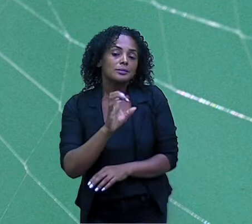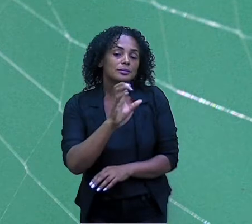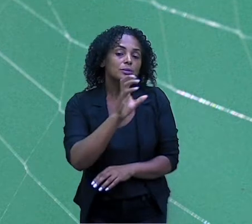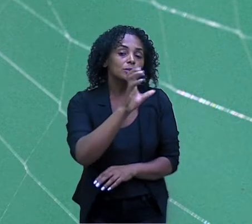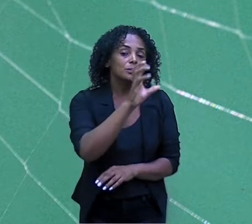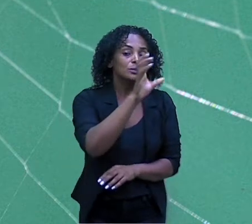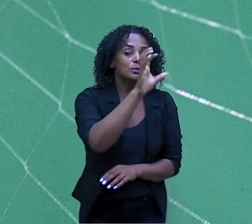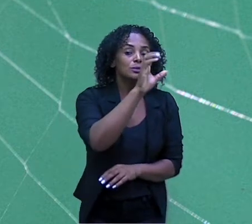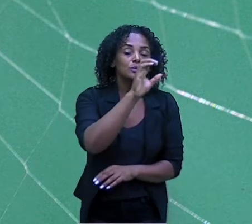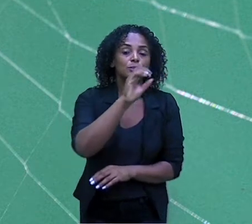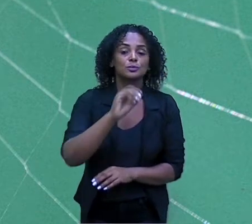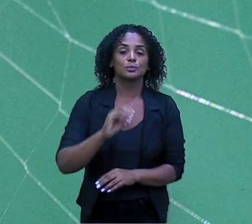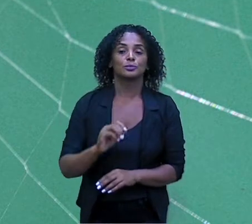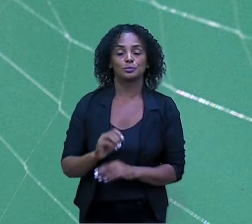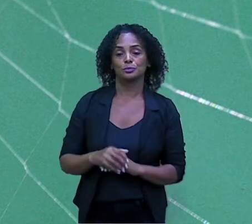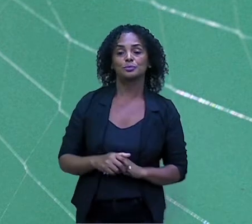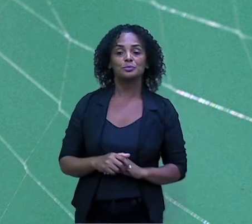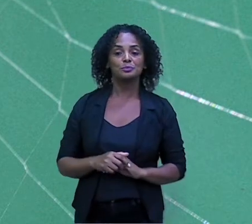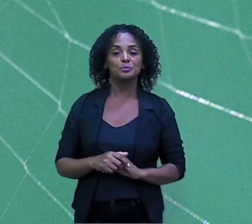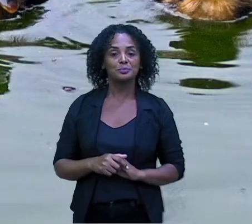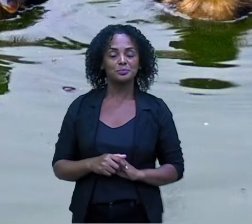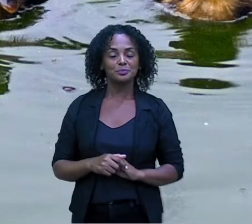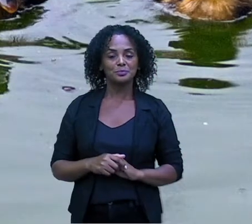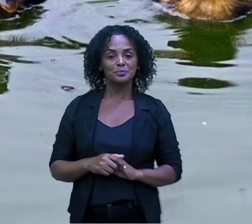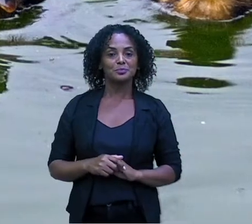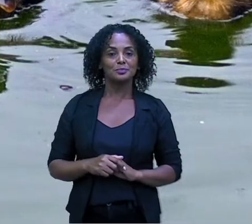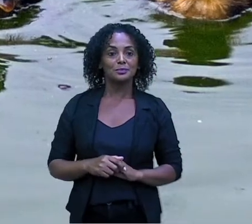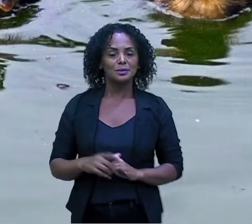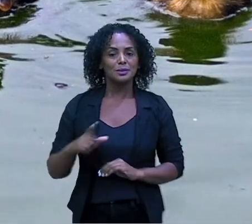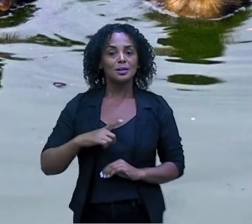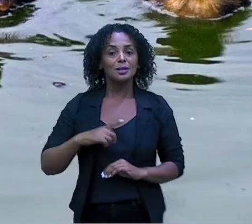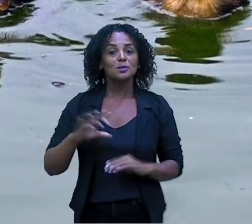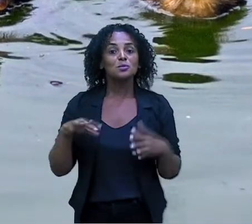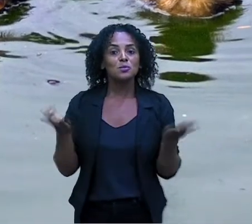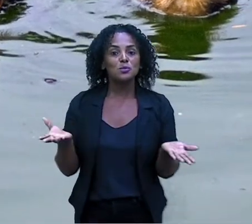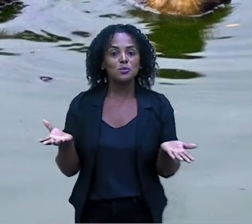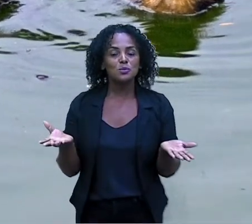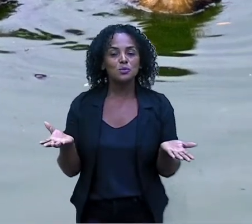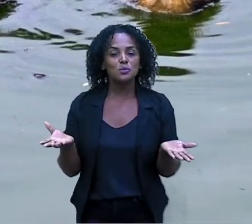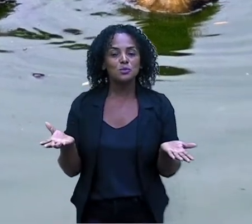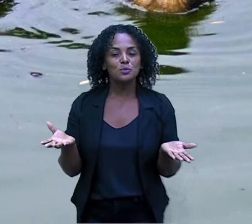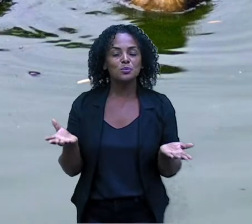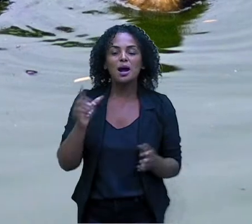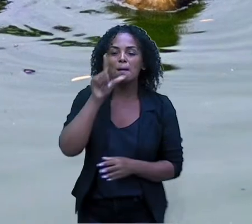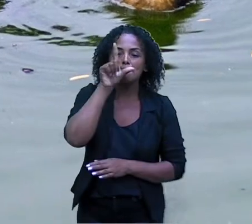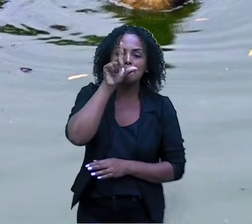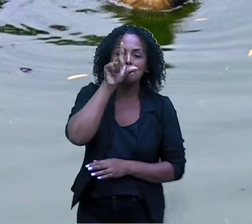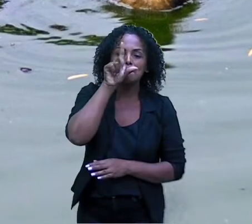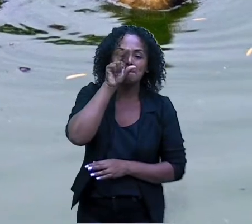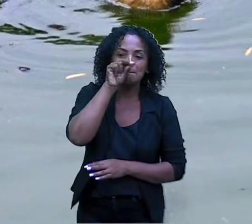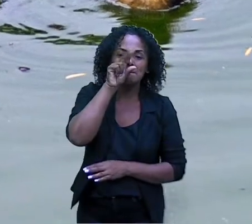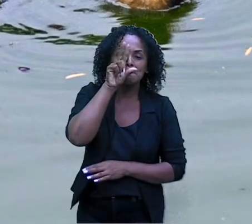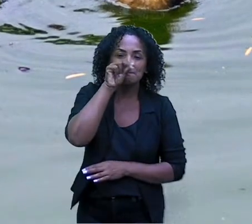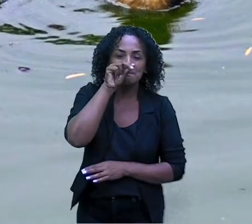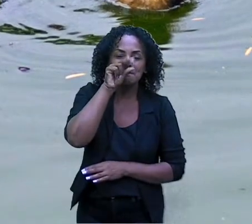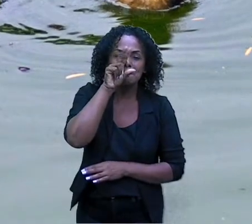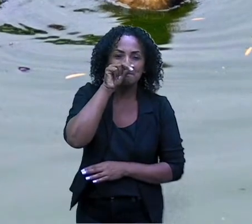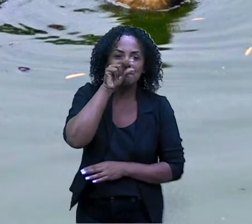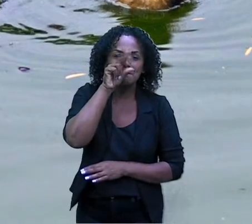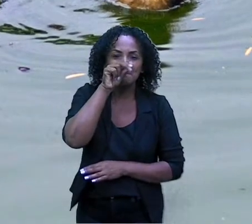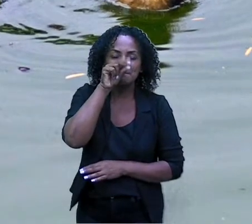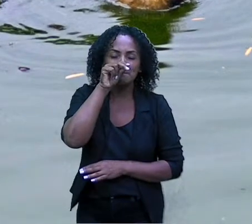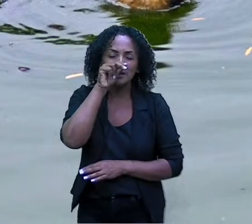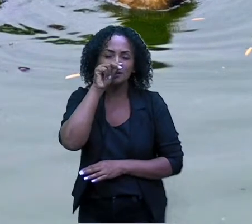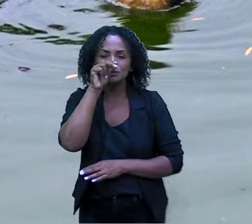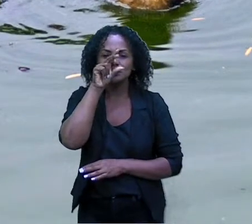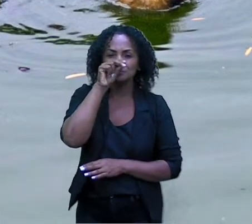Web. Web. Continuando. Vamos lá. O que mais temos? Temos patos. Então, pato,